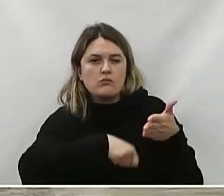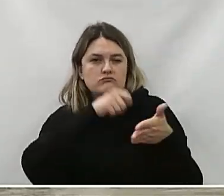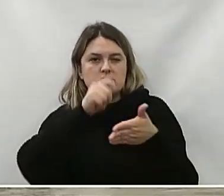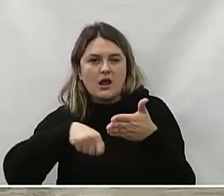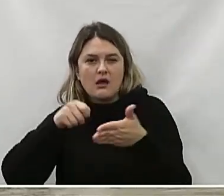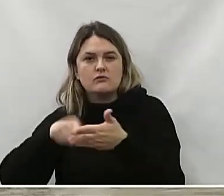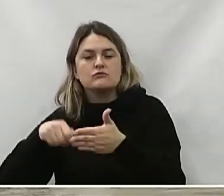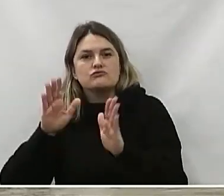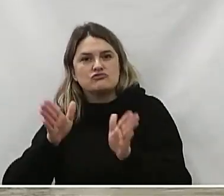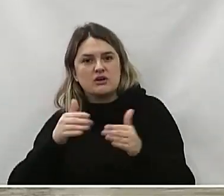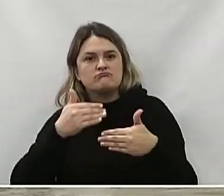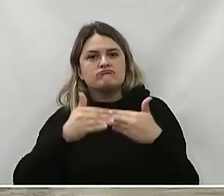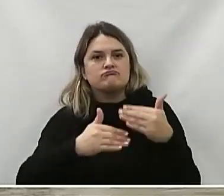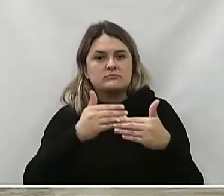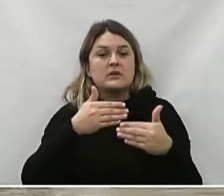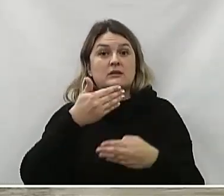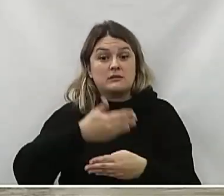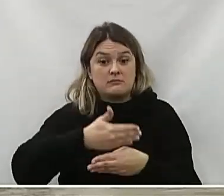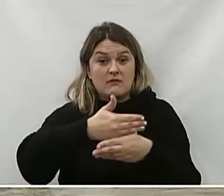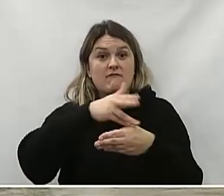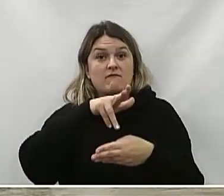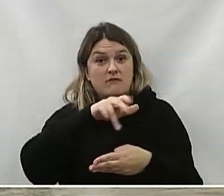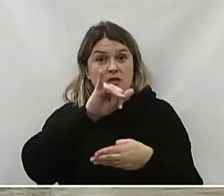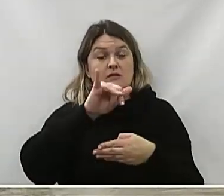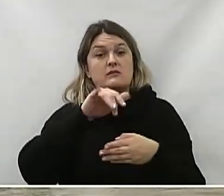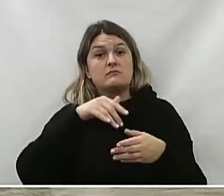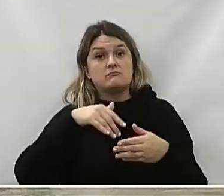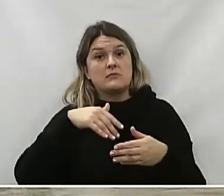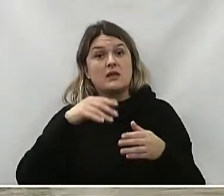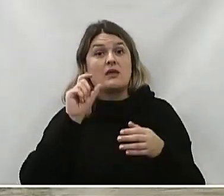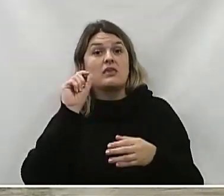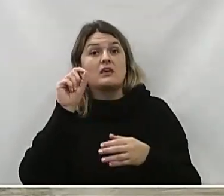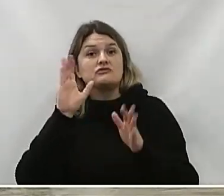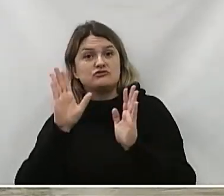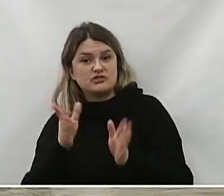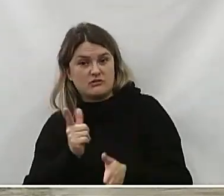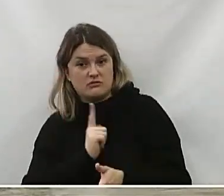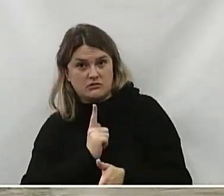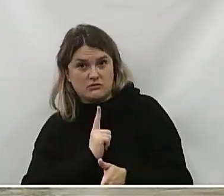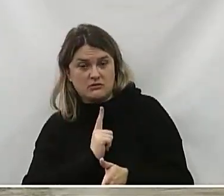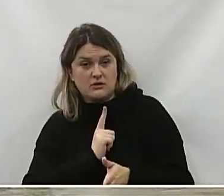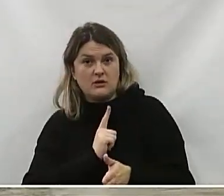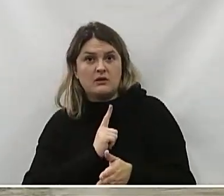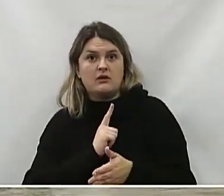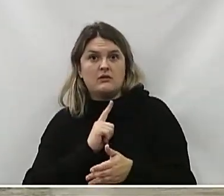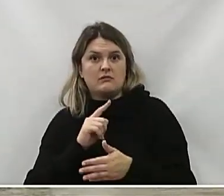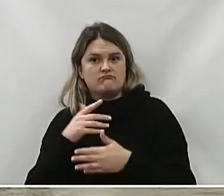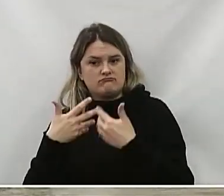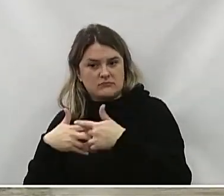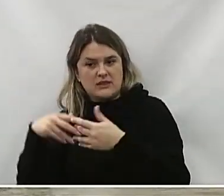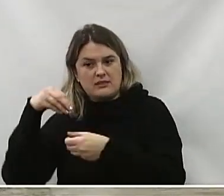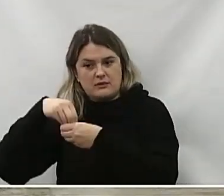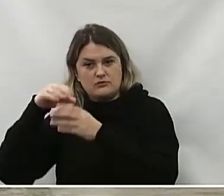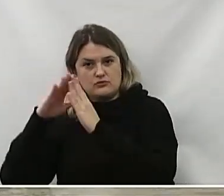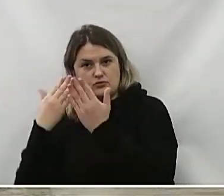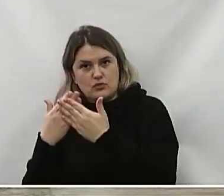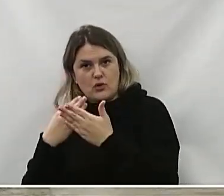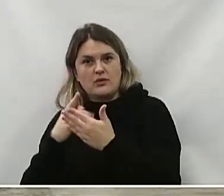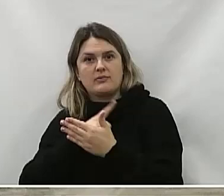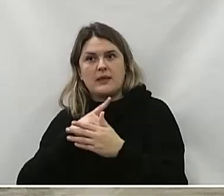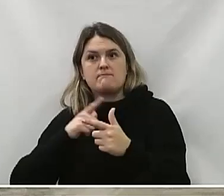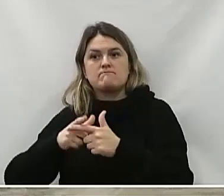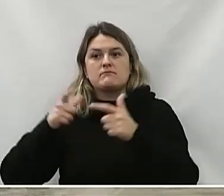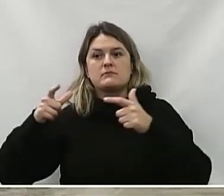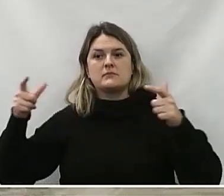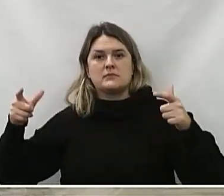contratos que já estão em andamento que as obras vão começar aquelas que já estão né nas escolas maioria das escolas tem lá o